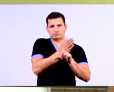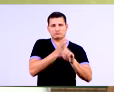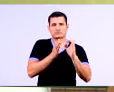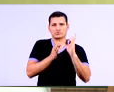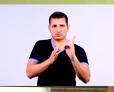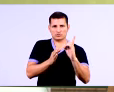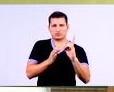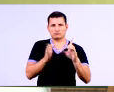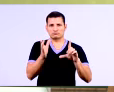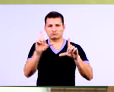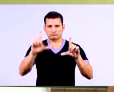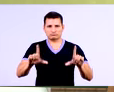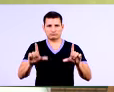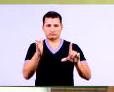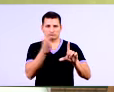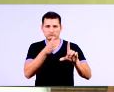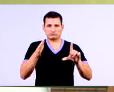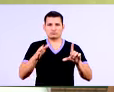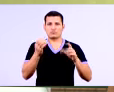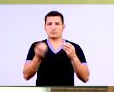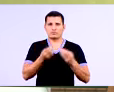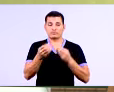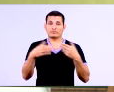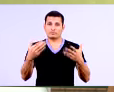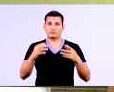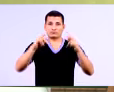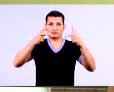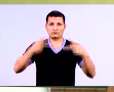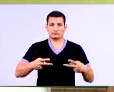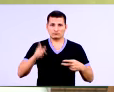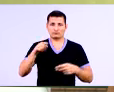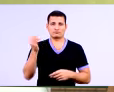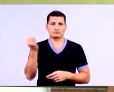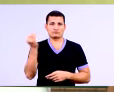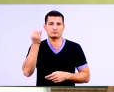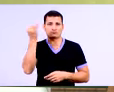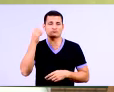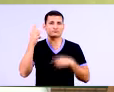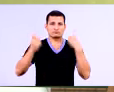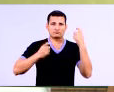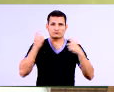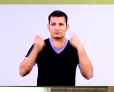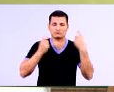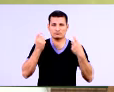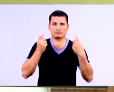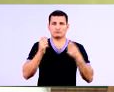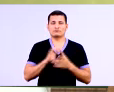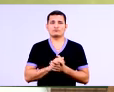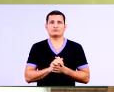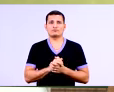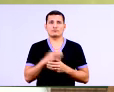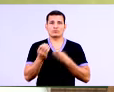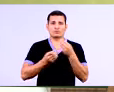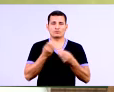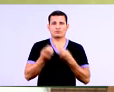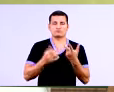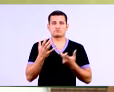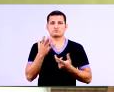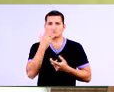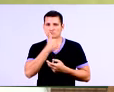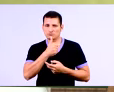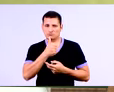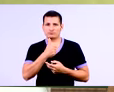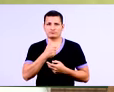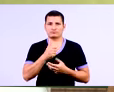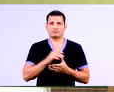Então, na composição da página HTML, é importantíssimo a gente se preocupar nessa questão estética, de como vai ficar a página. E